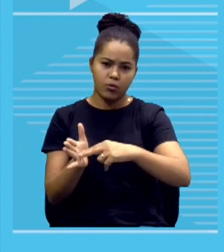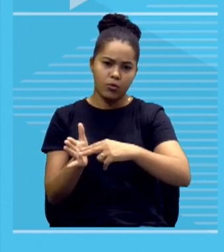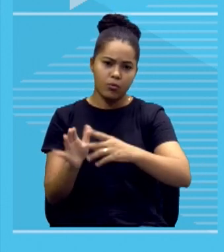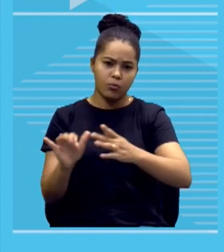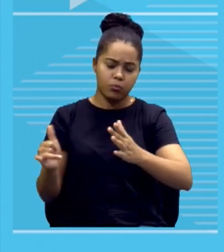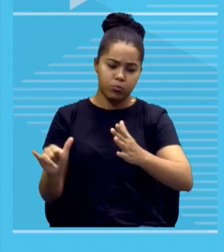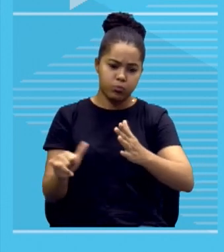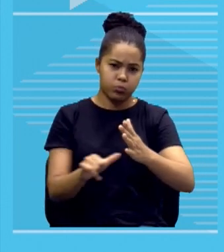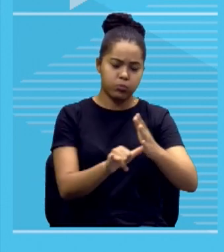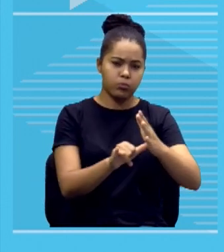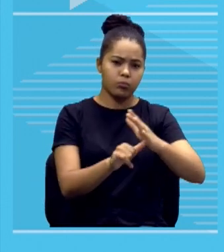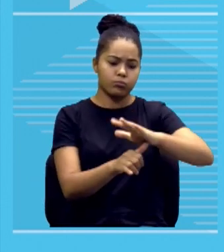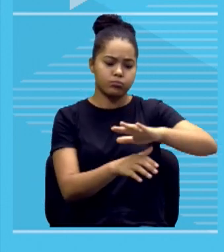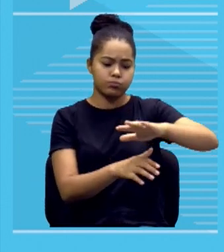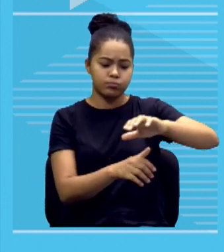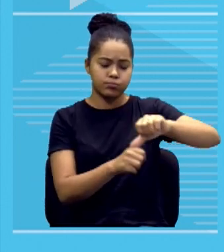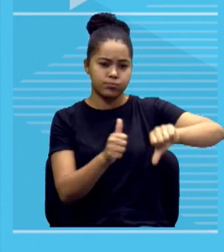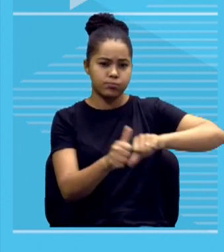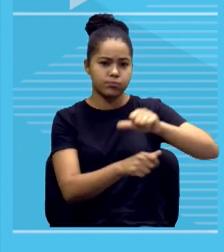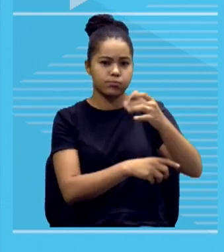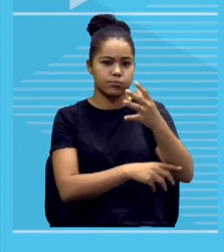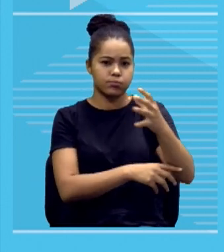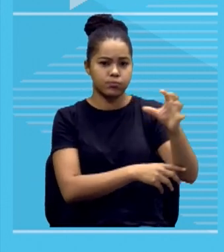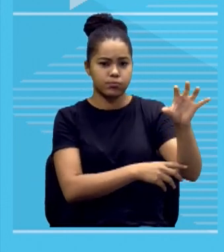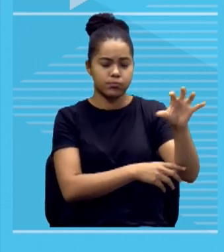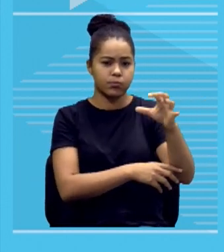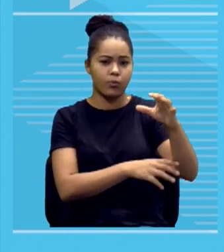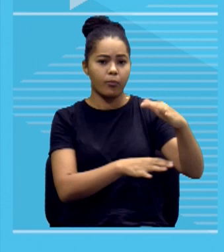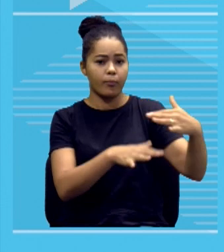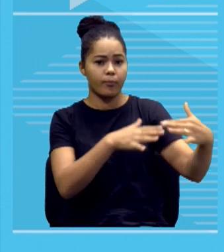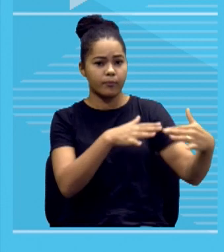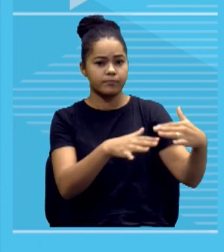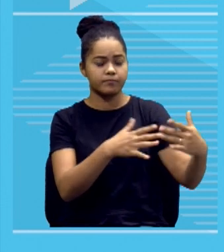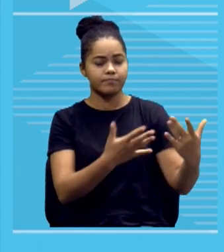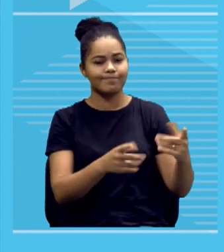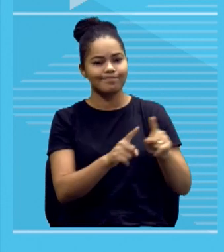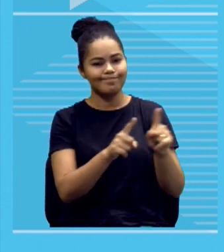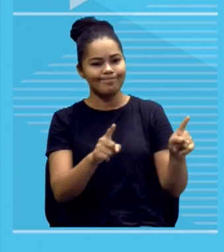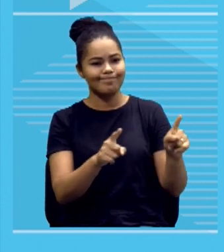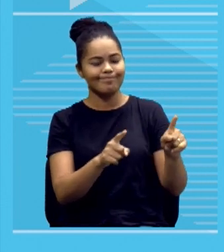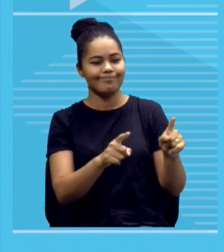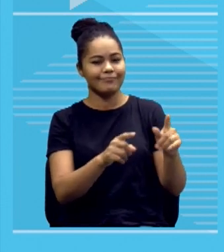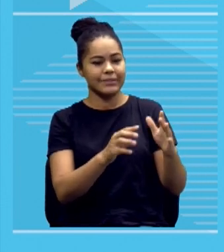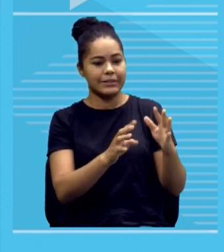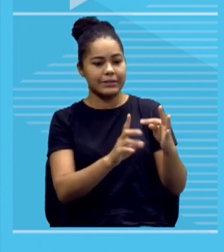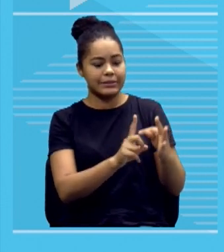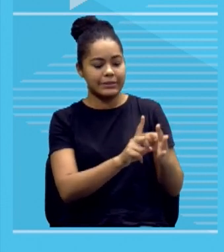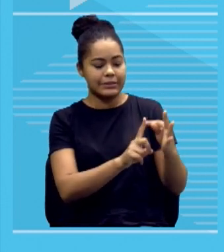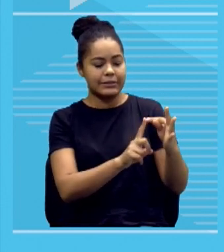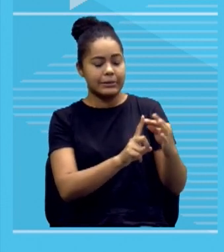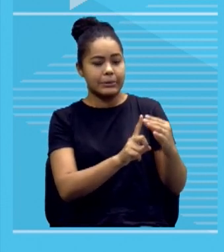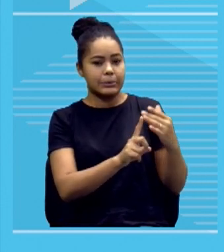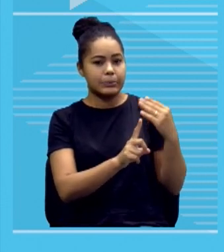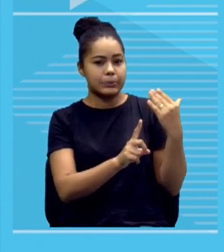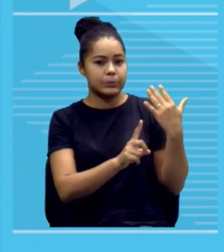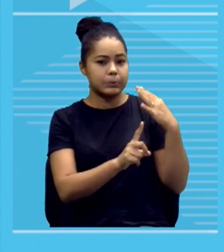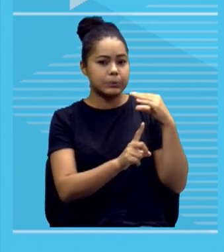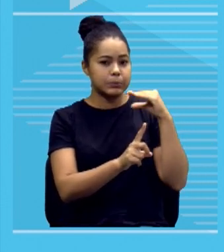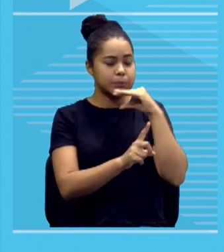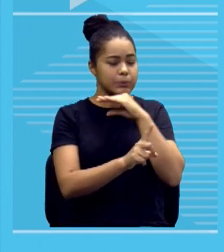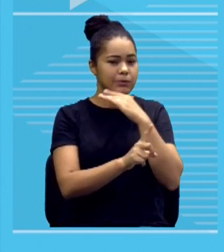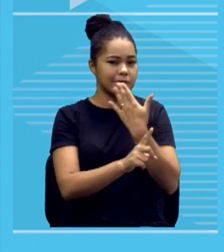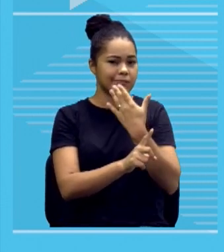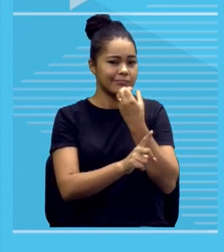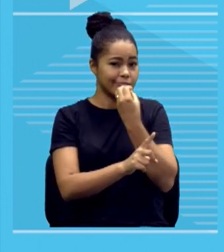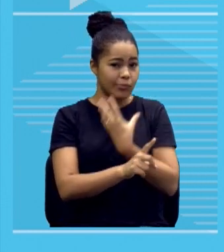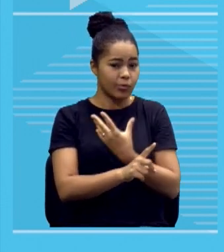Então, aquele processo de aumentar a temperatura não é desejado, mas mesmo assim ele acontece. Então, a energia